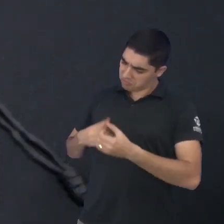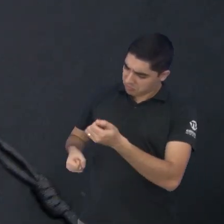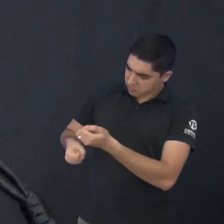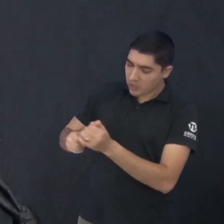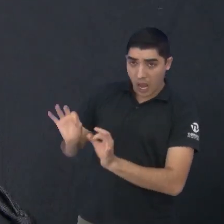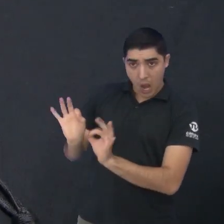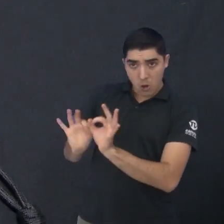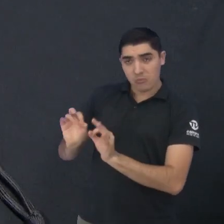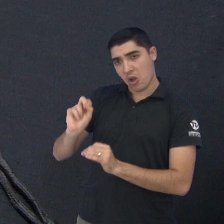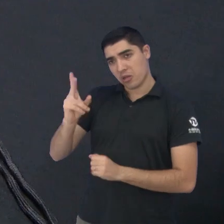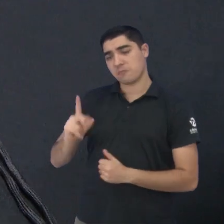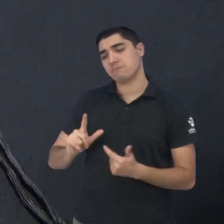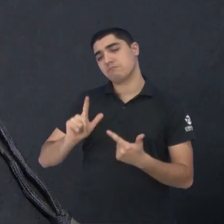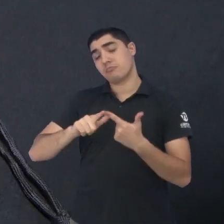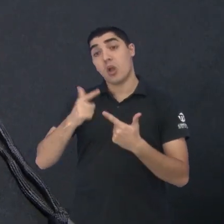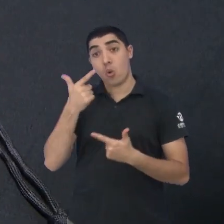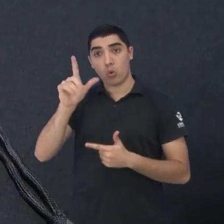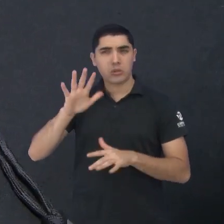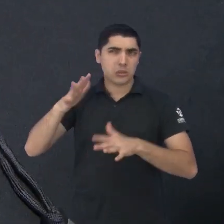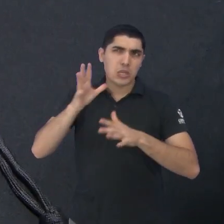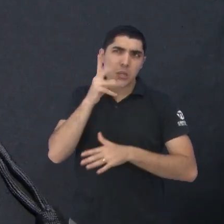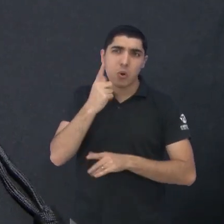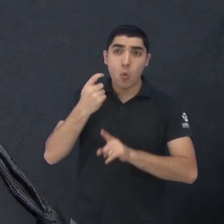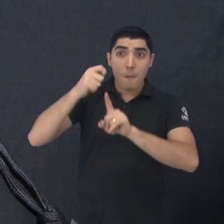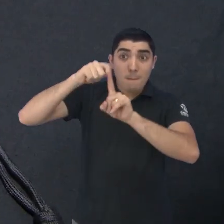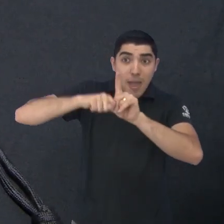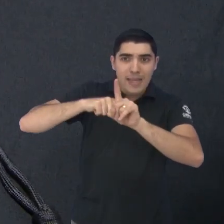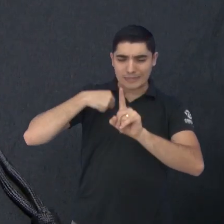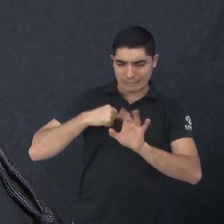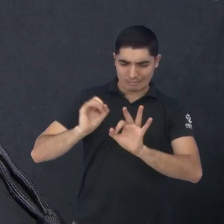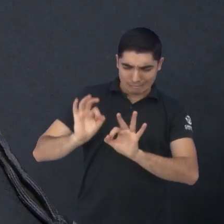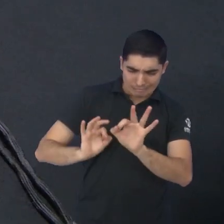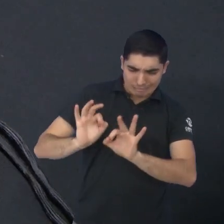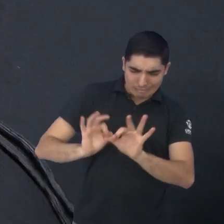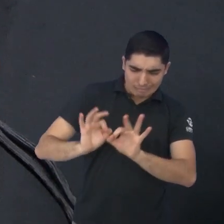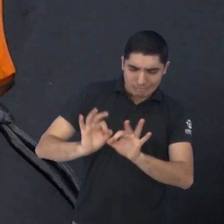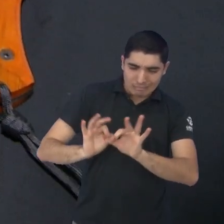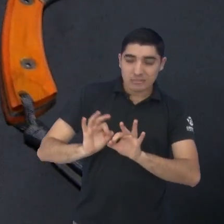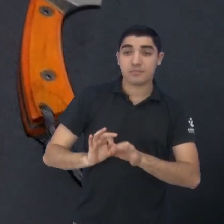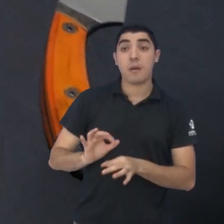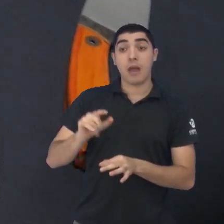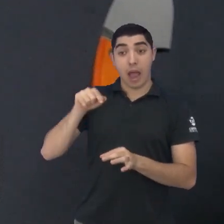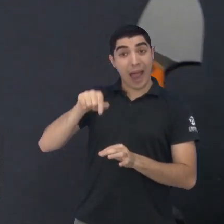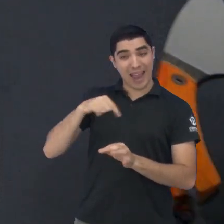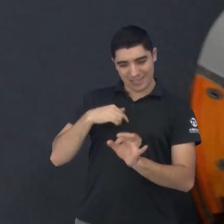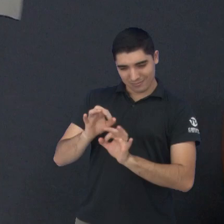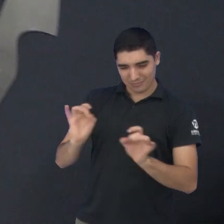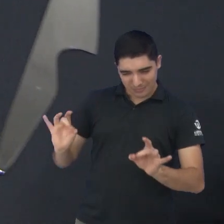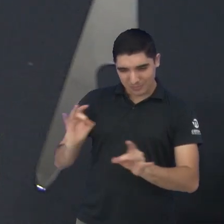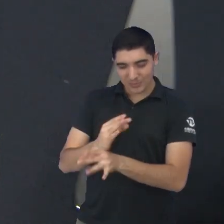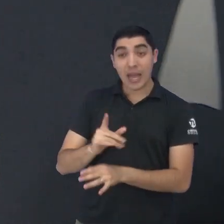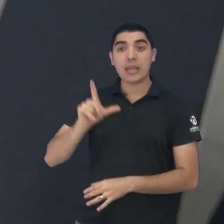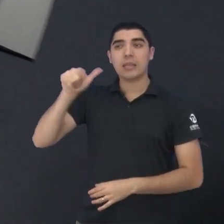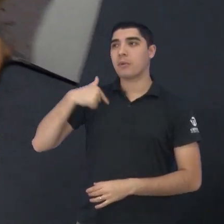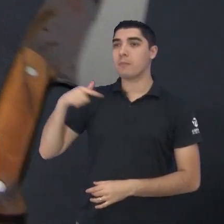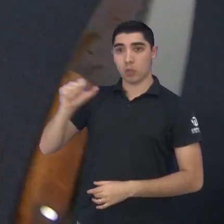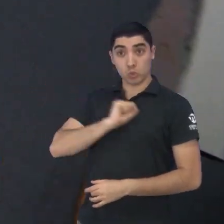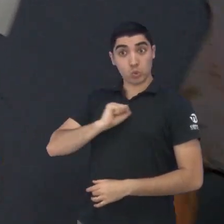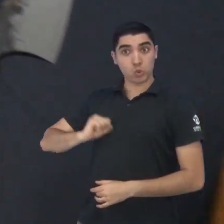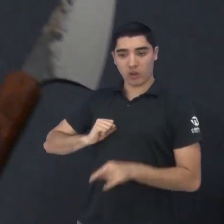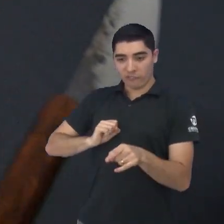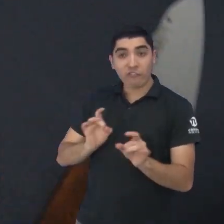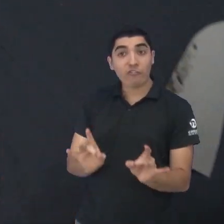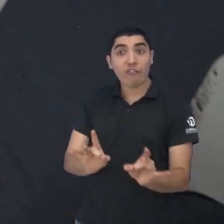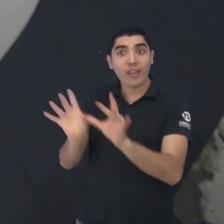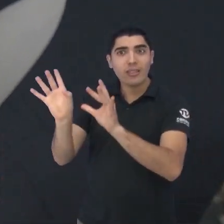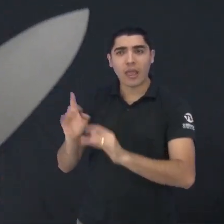a primeira levou uns 32 dias para conseguir terminar, e quando eu finalizei ela, o meu sogro acabou vendendo ela meio que sem querer. E depois que ele vendeu essa primeira